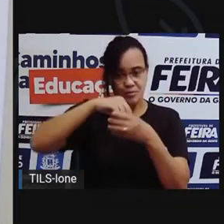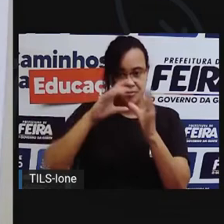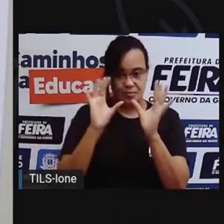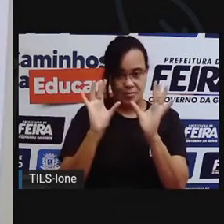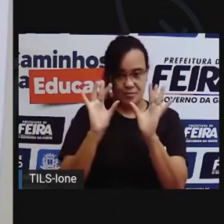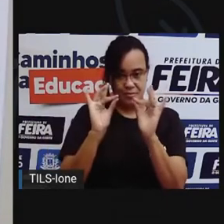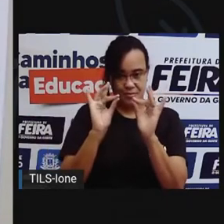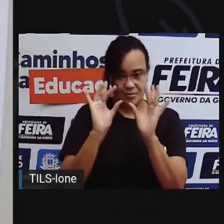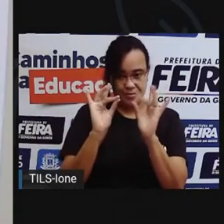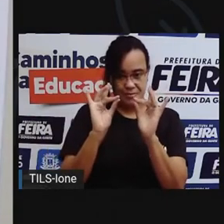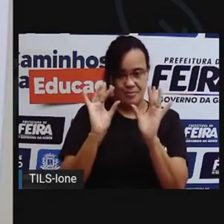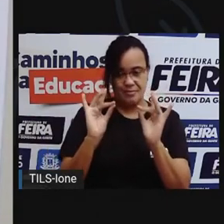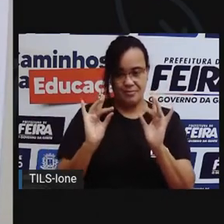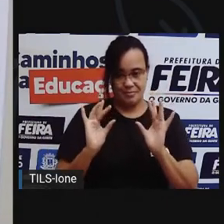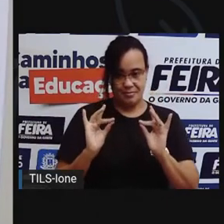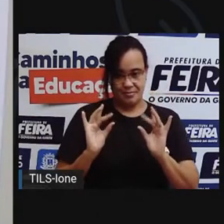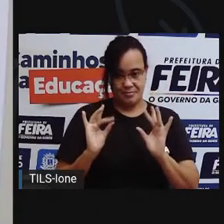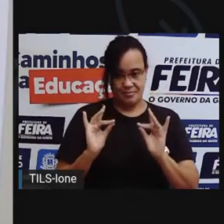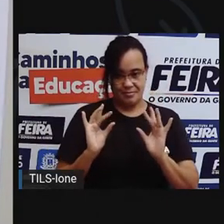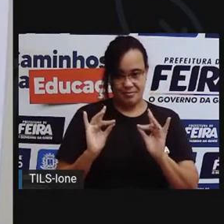dentro do rolinho.